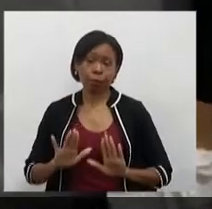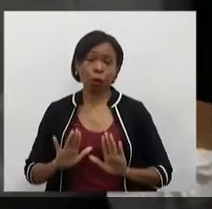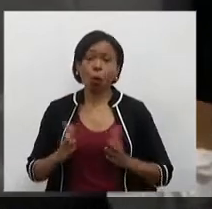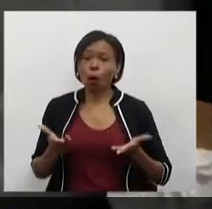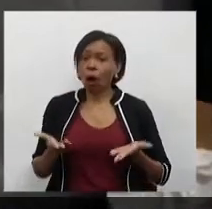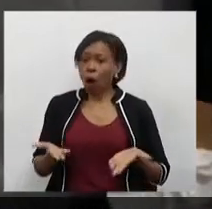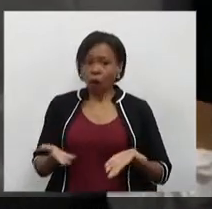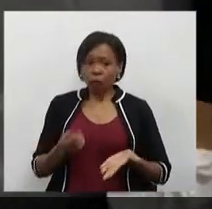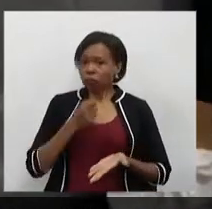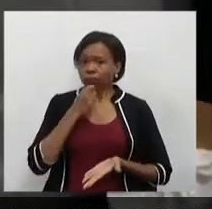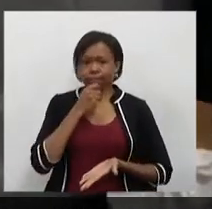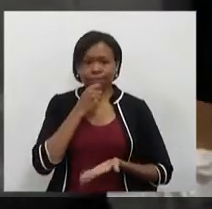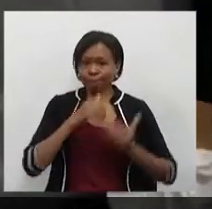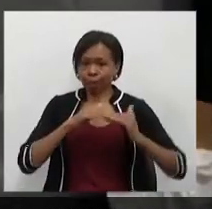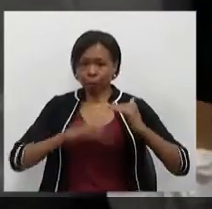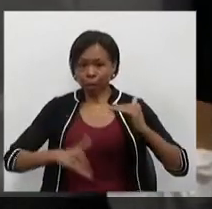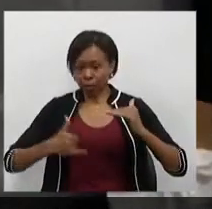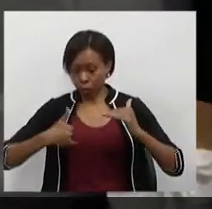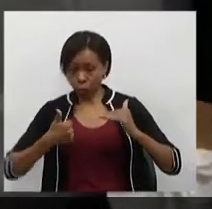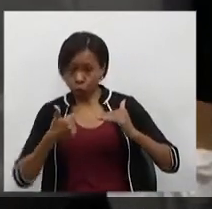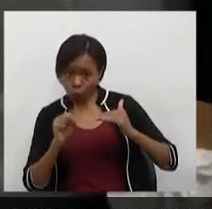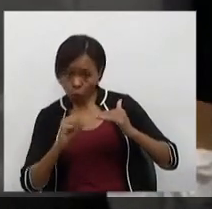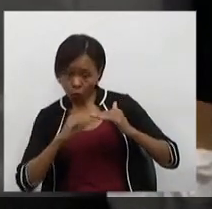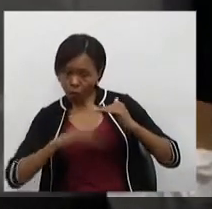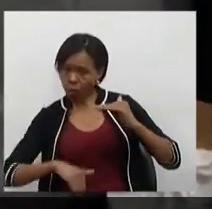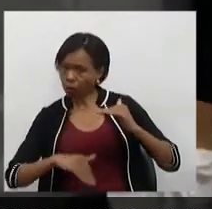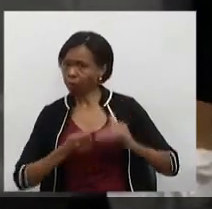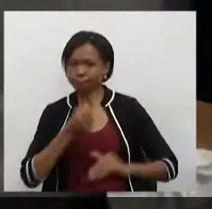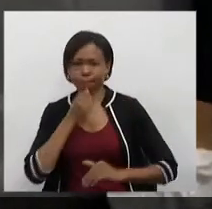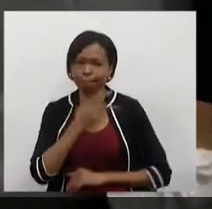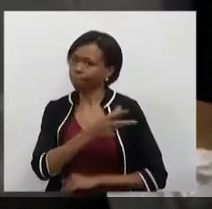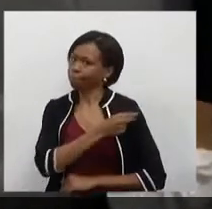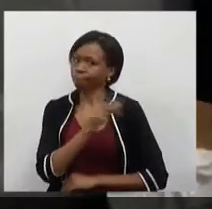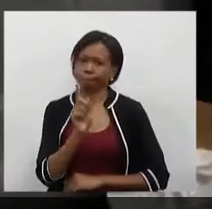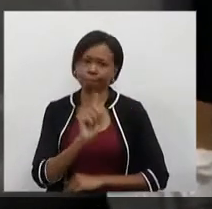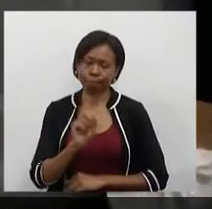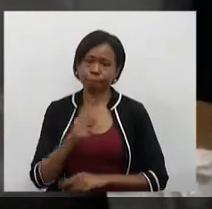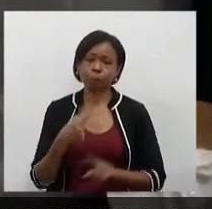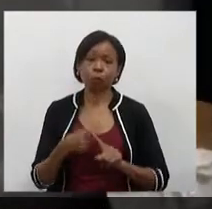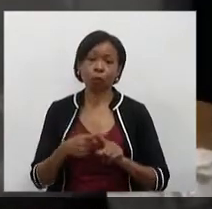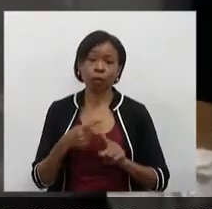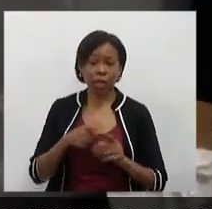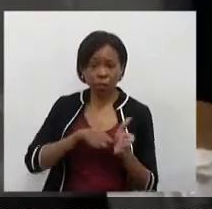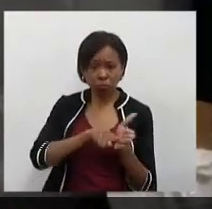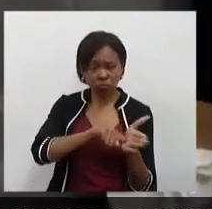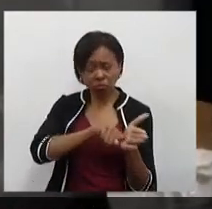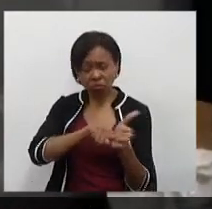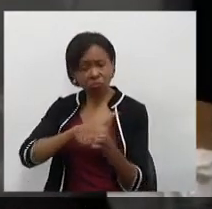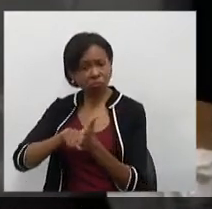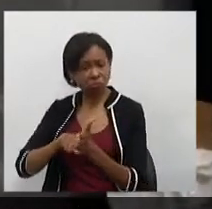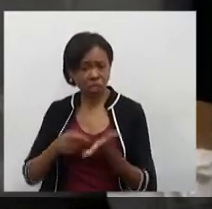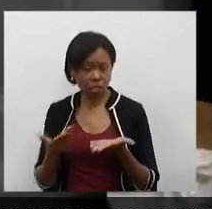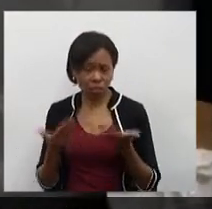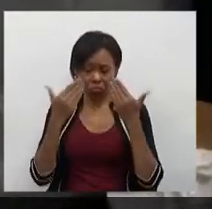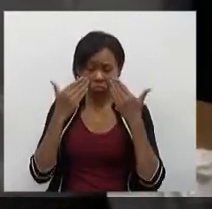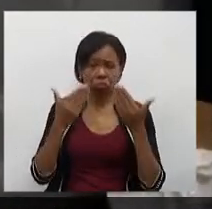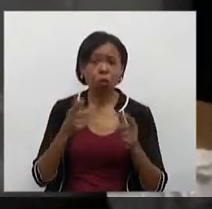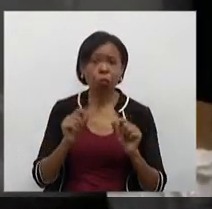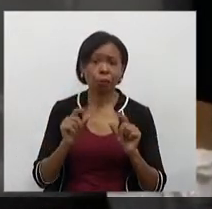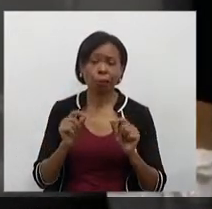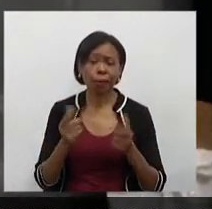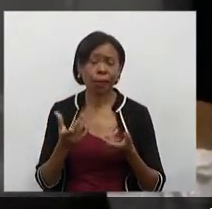ainda vacinação para menores de 18 anos porque as pesquisas com relação, né, à vacinação de menores de 18 anos, sejam